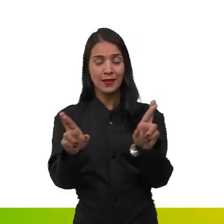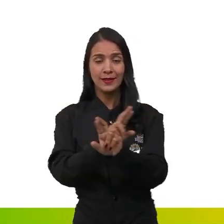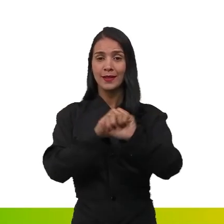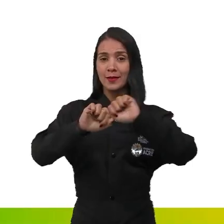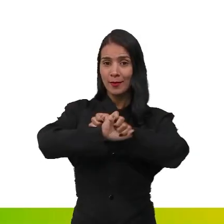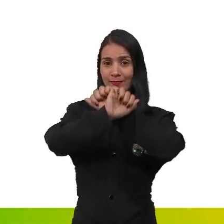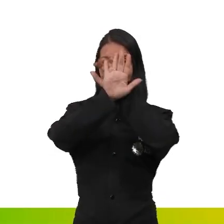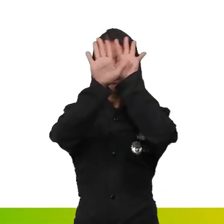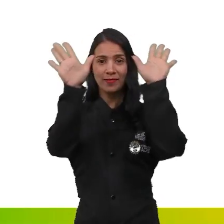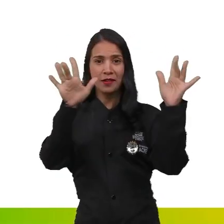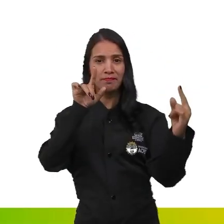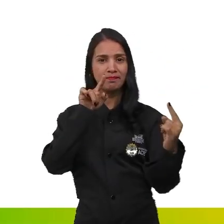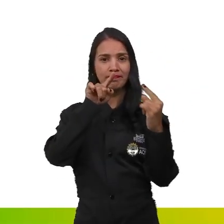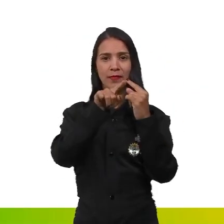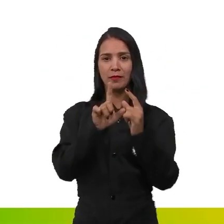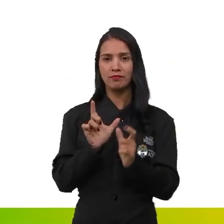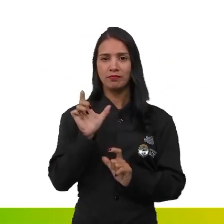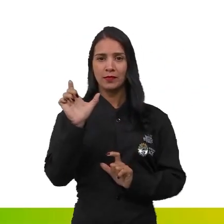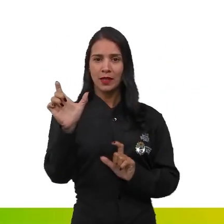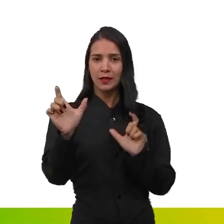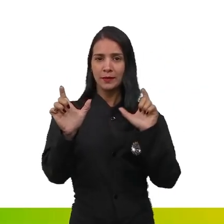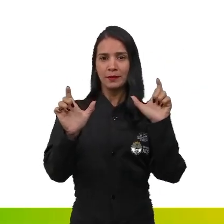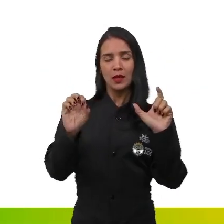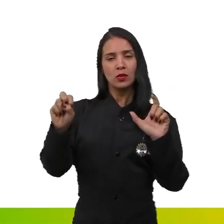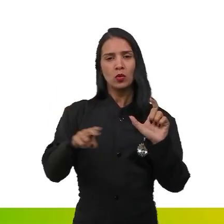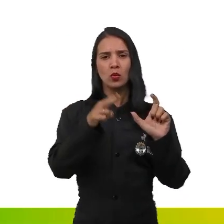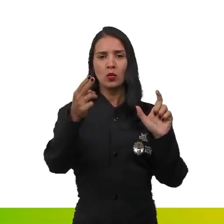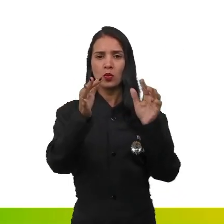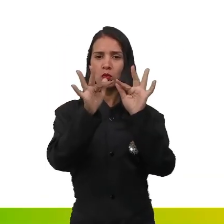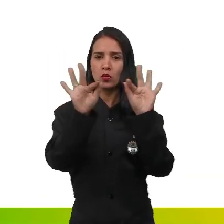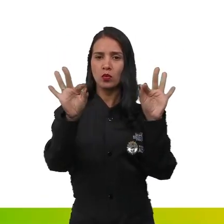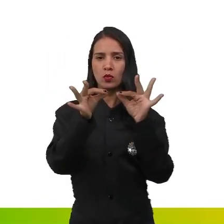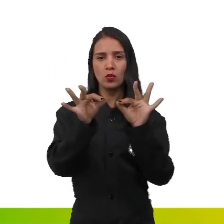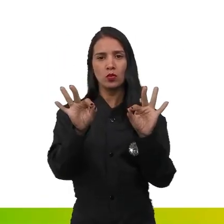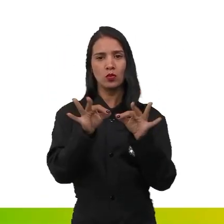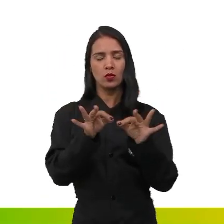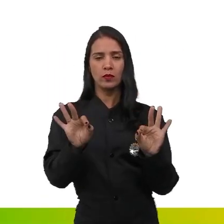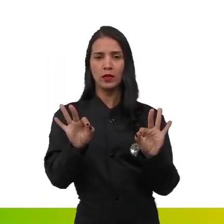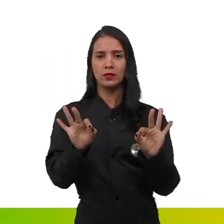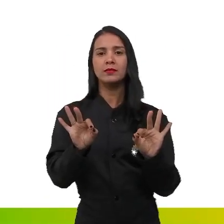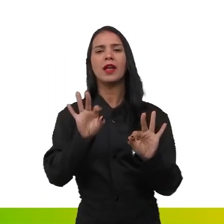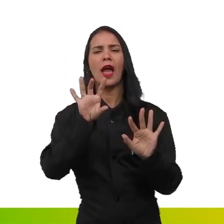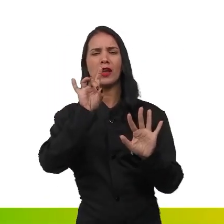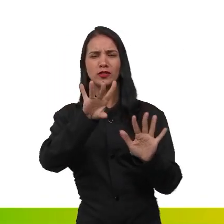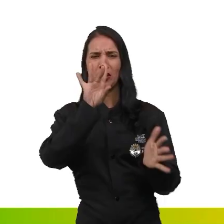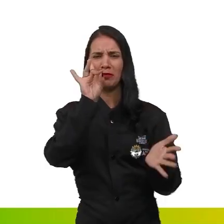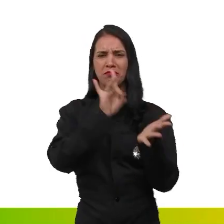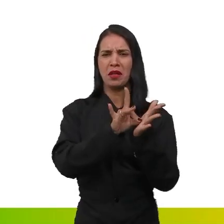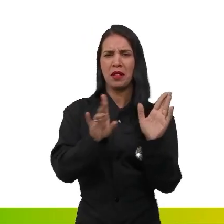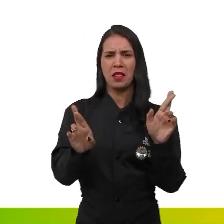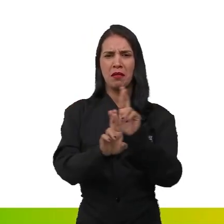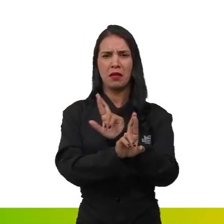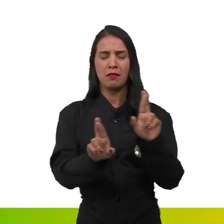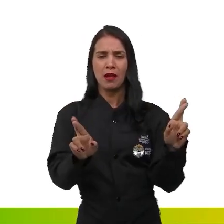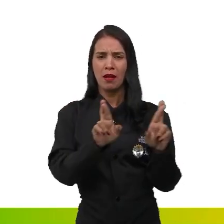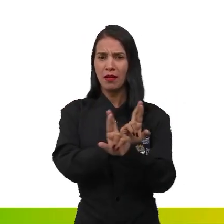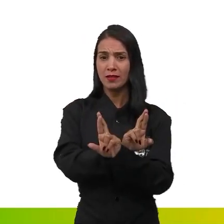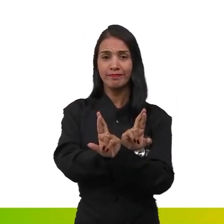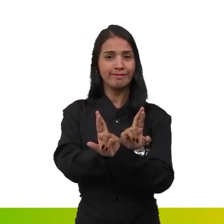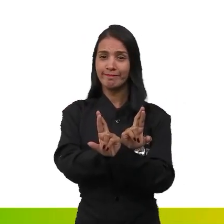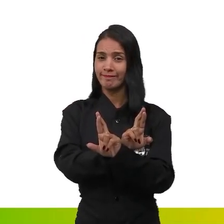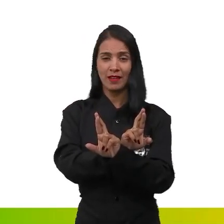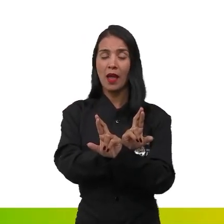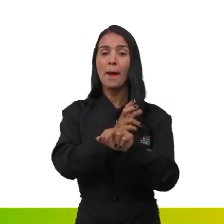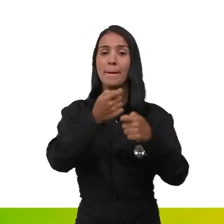entre palavras e ou frases de um texto. Então, não é apenas estabelecer uma ligação por ter uma